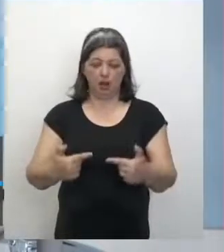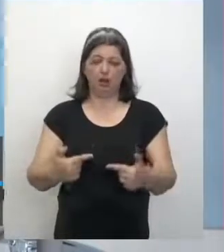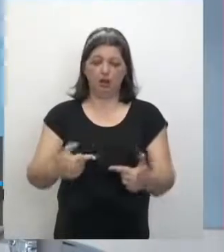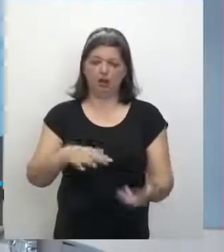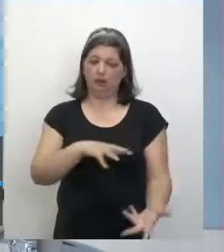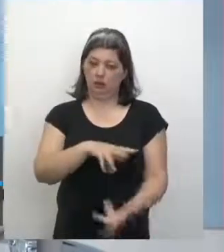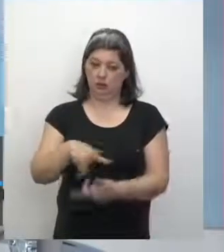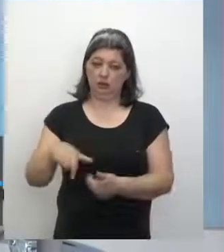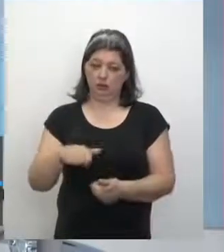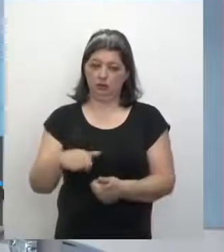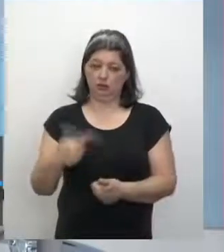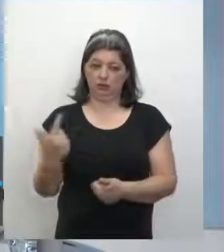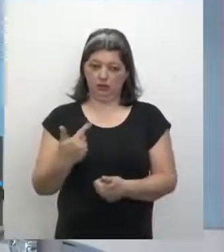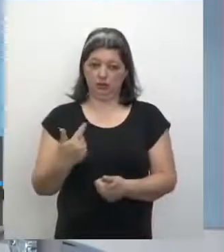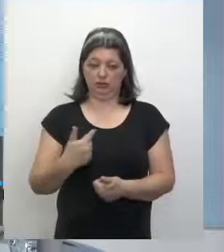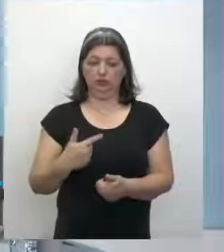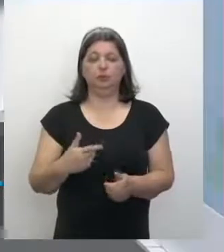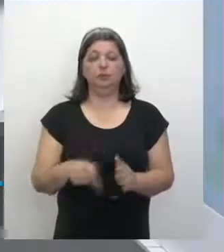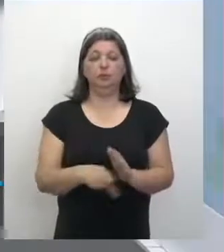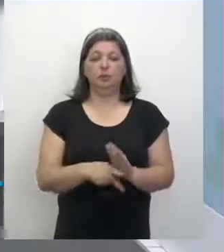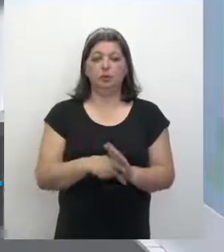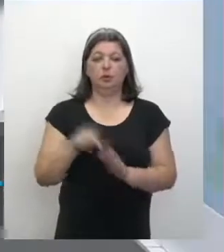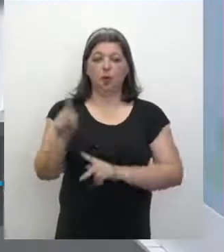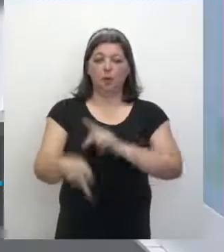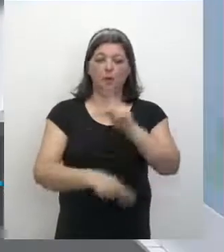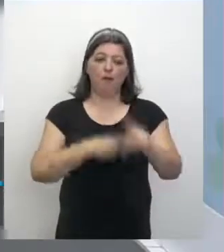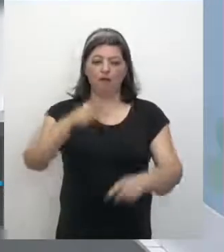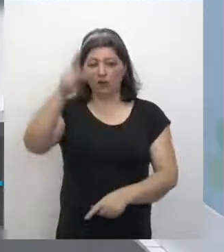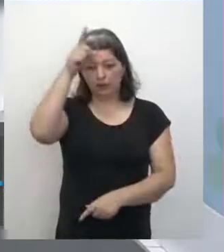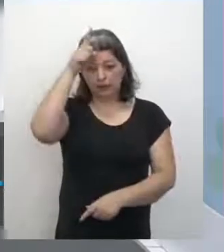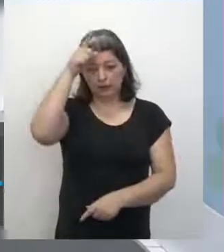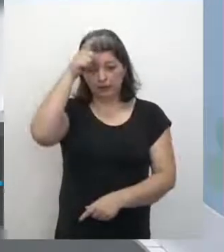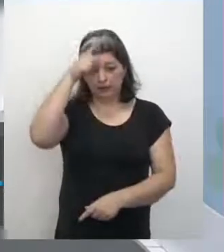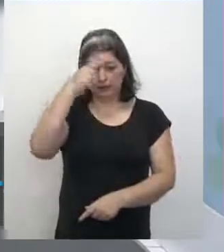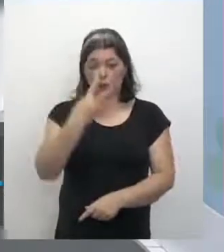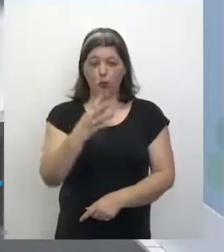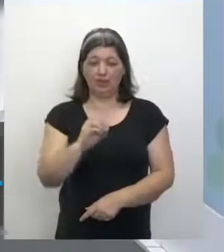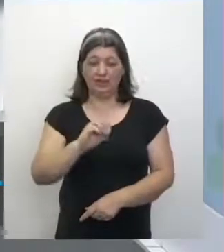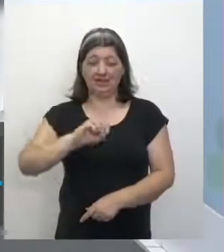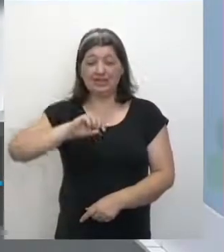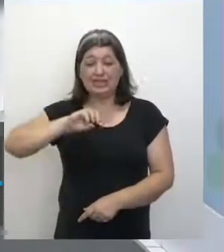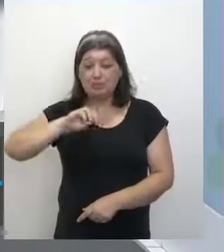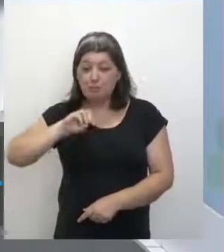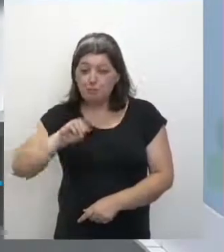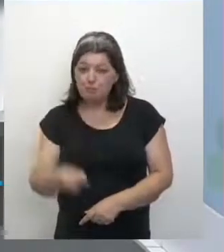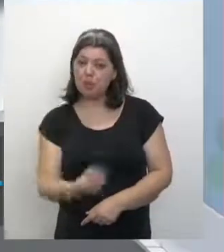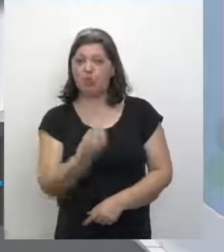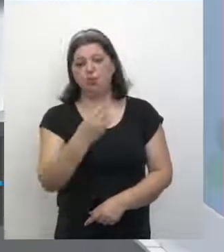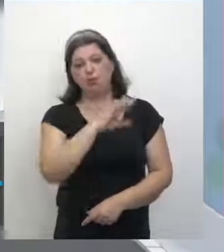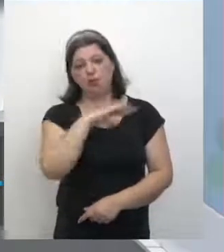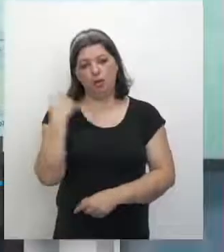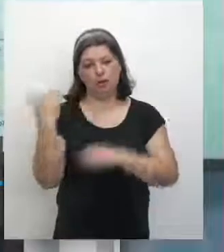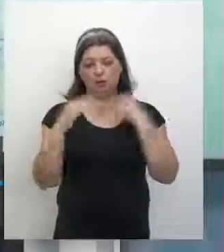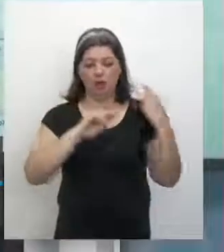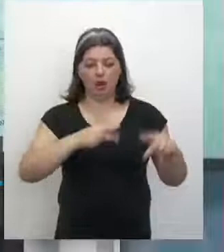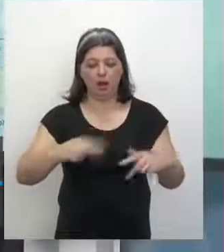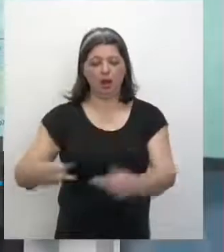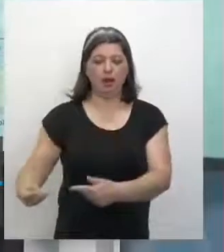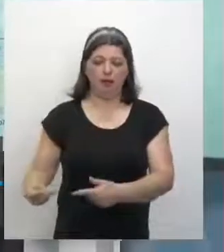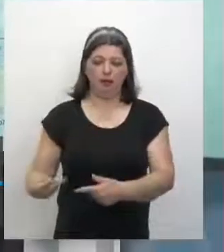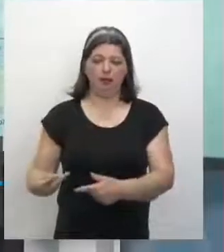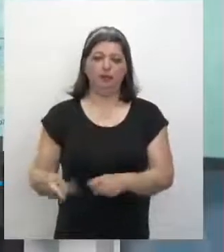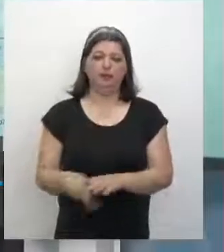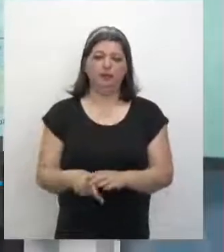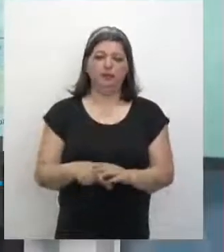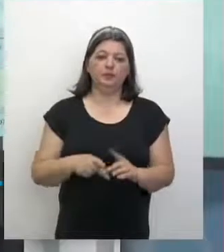implementados ali pela Alemanha nazista. Foram mais de 400 mil mortes de ciganos, né, durante todo esse período aí de